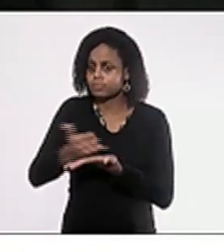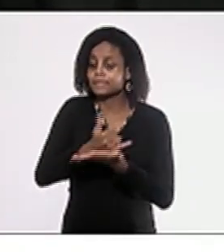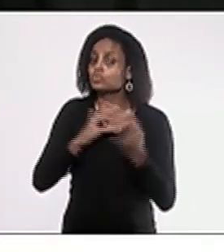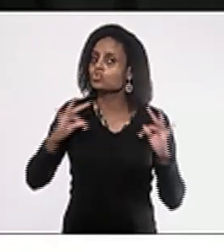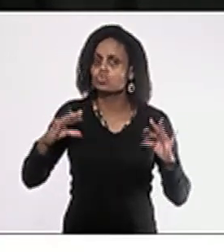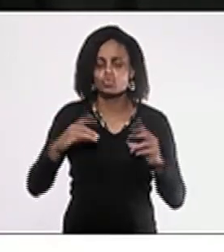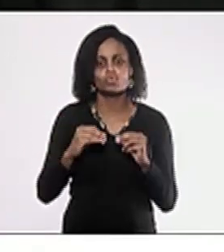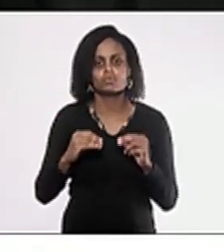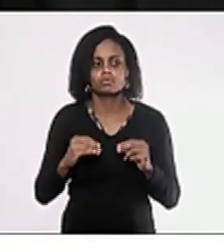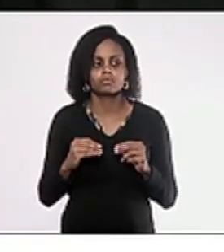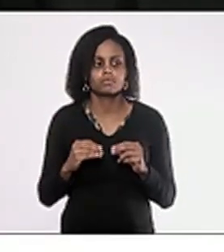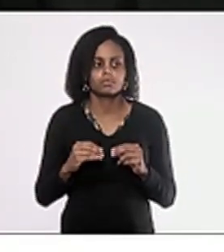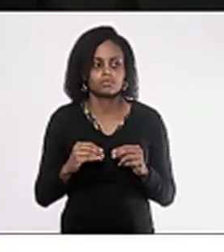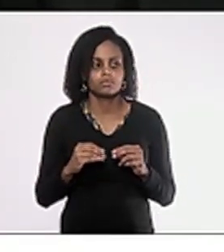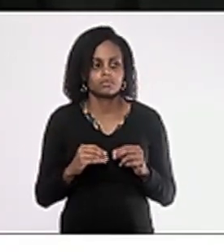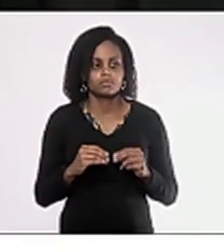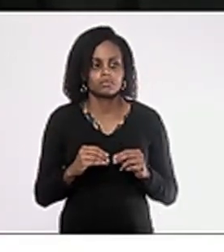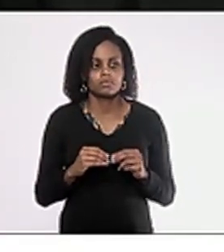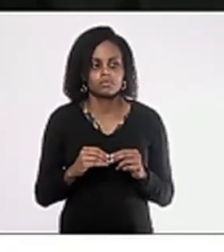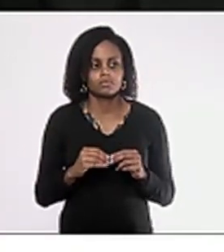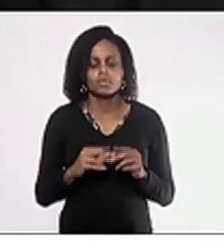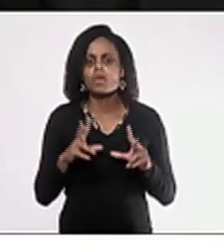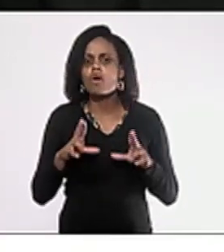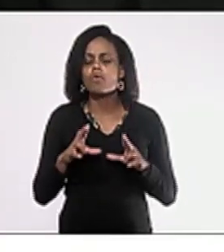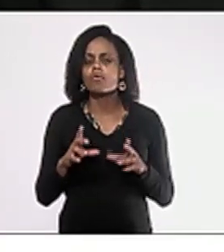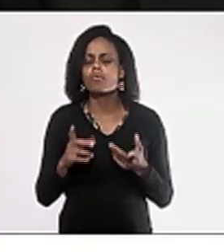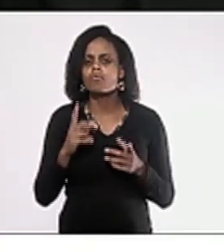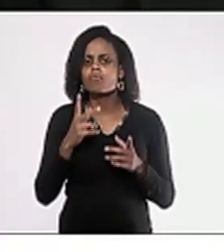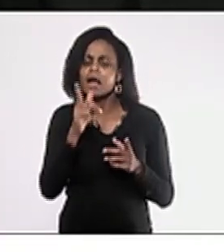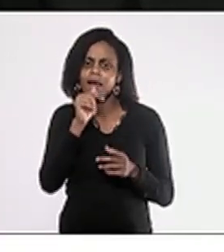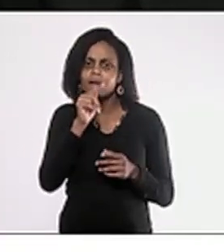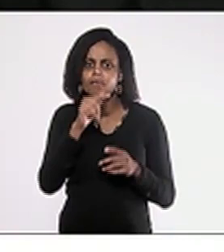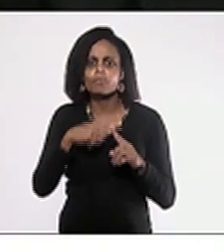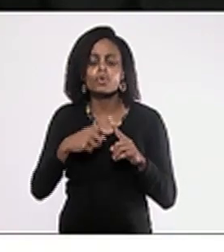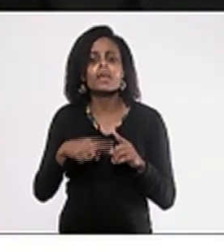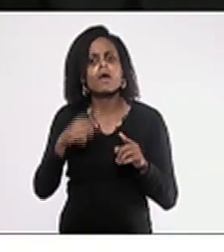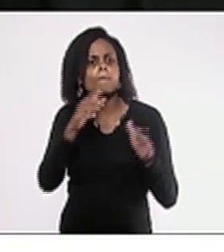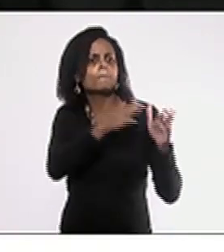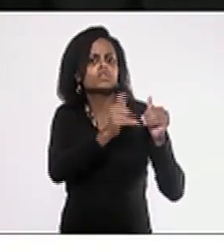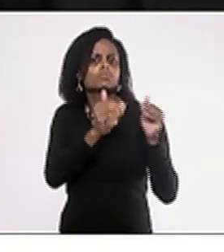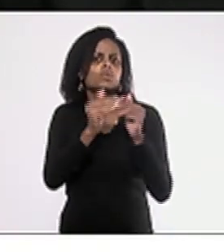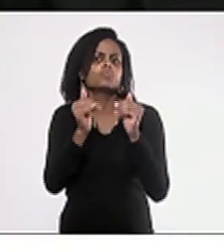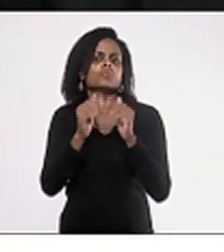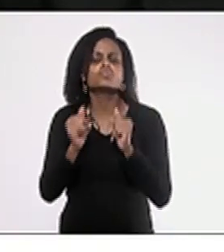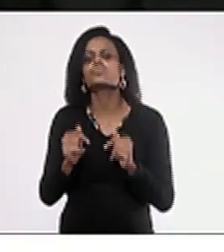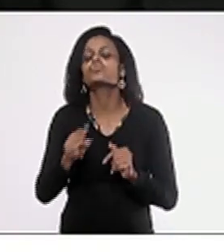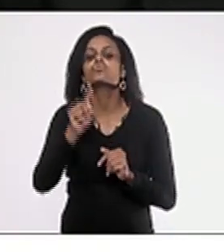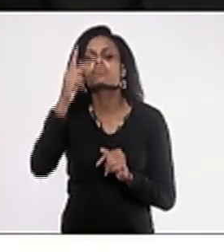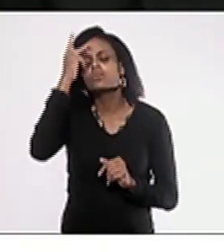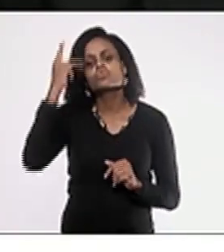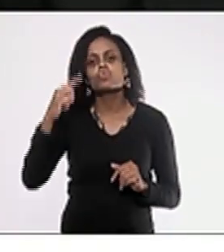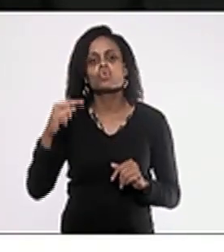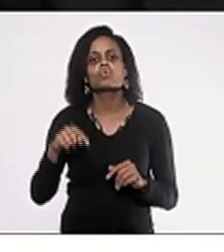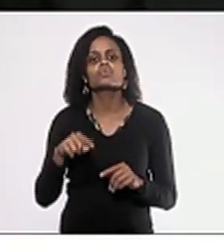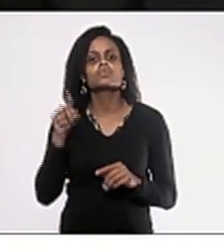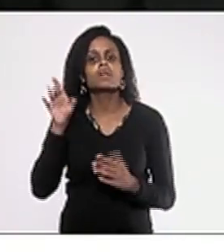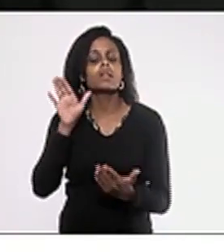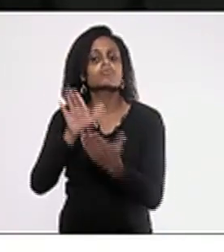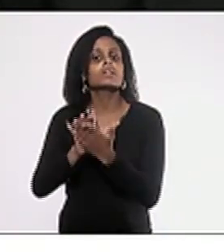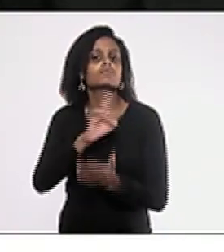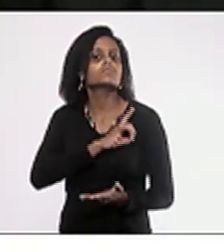da água. É só um parênteses, porque isso é uma demanda muito grande também lá dos consumidores na